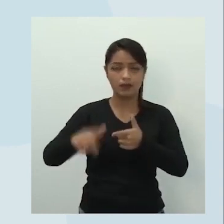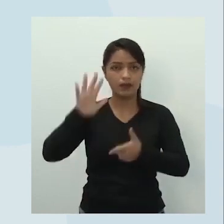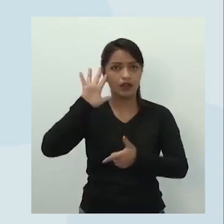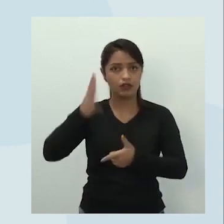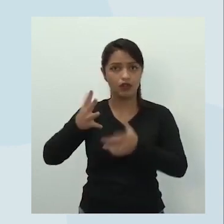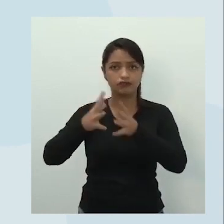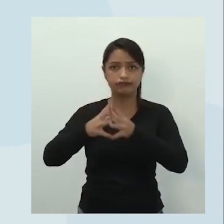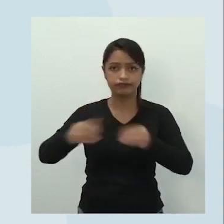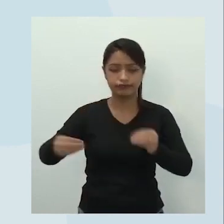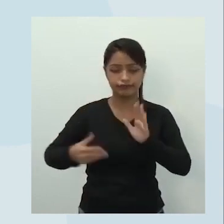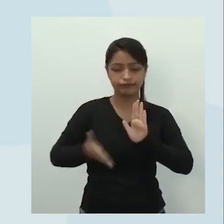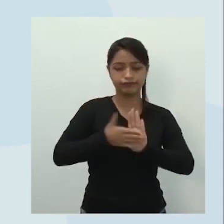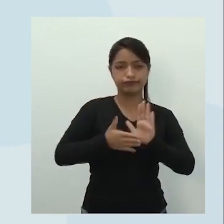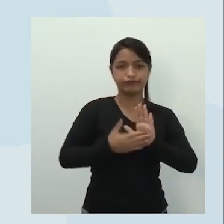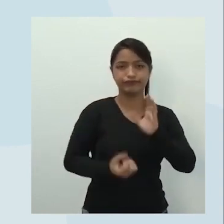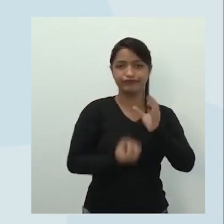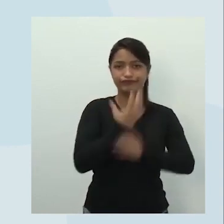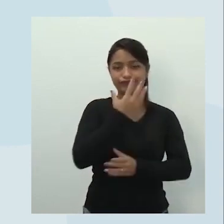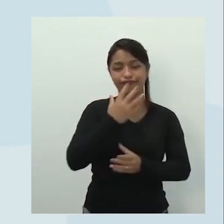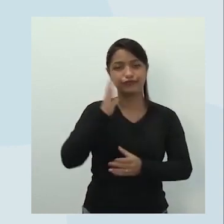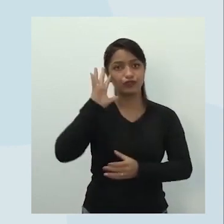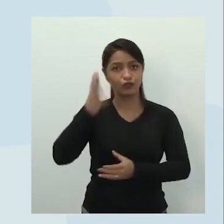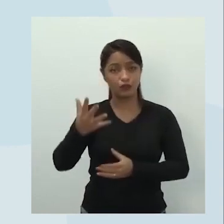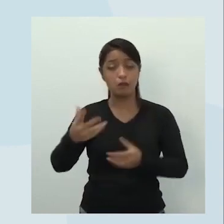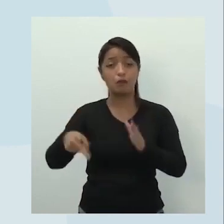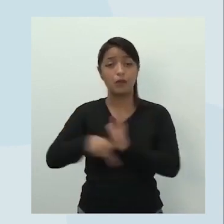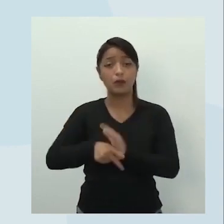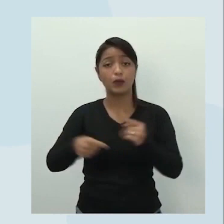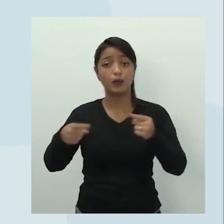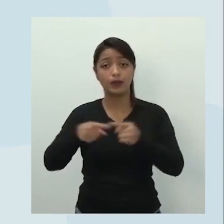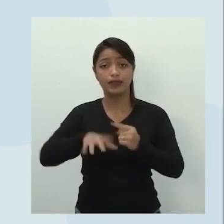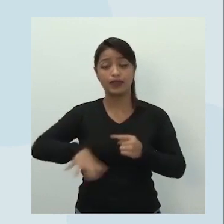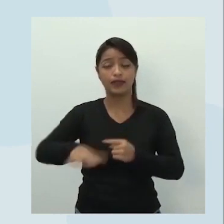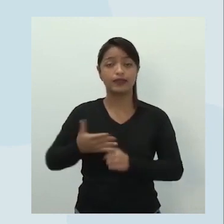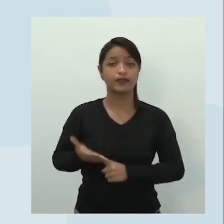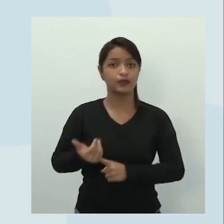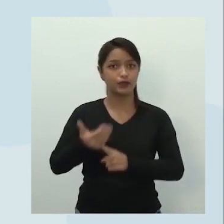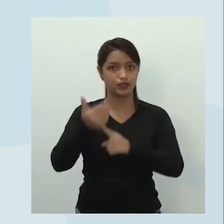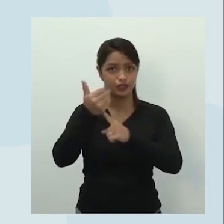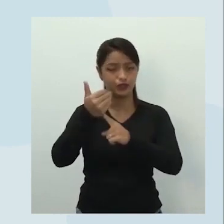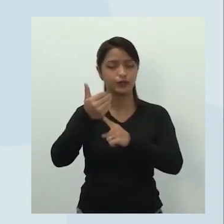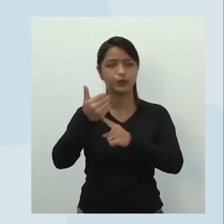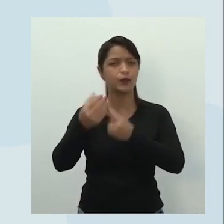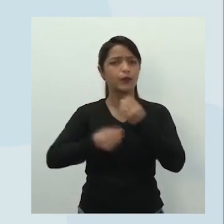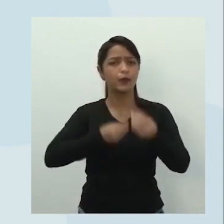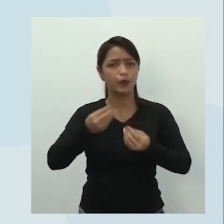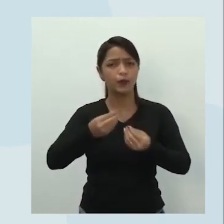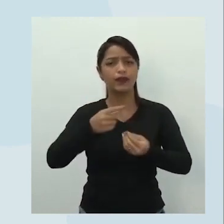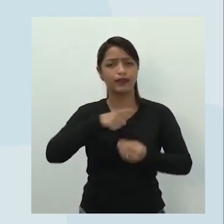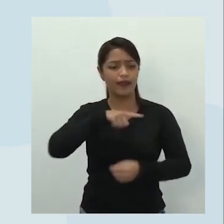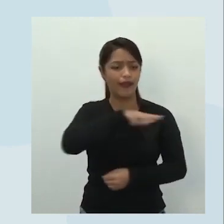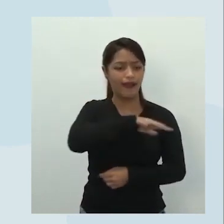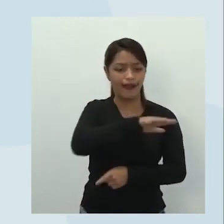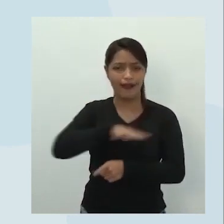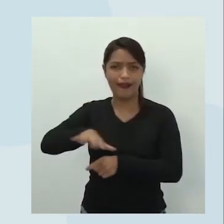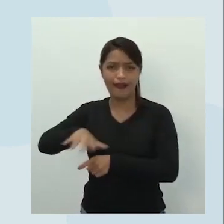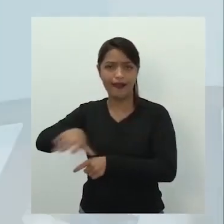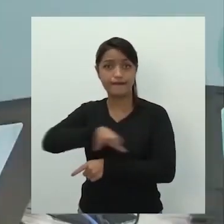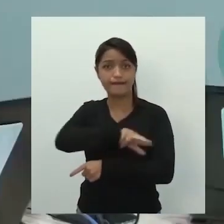criar soluções, inclusive tecnológicas, com base nos conhecimentos das diferentes áreas.